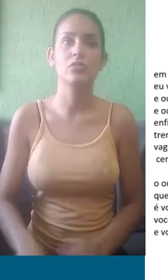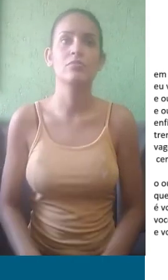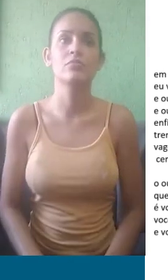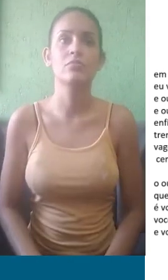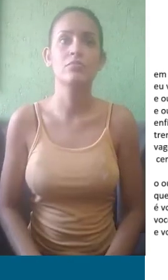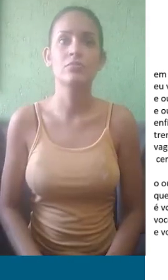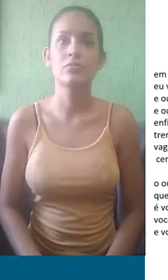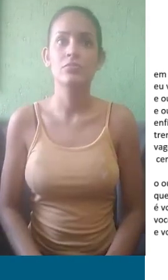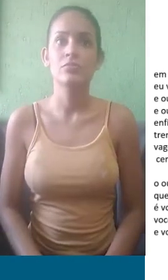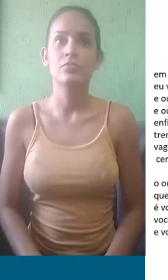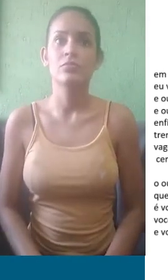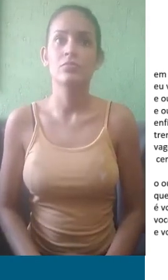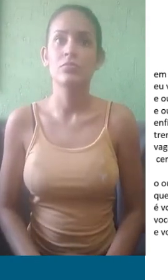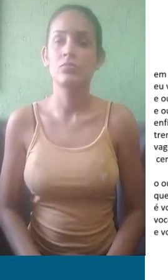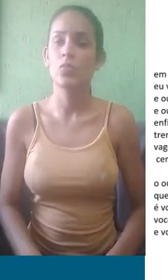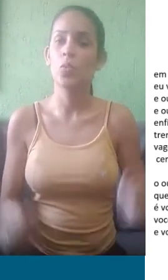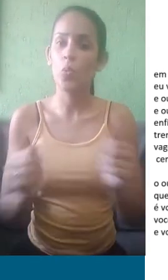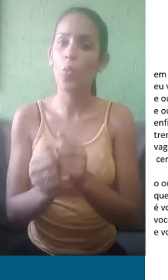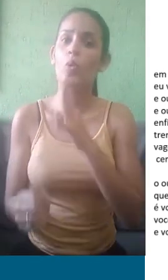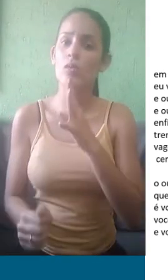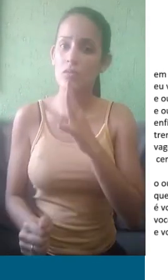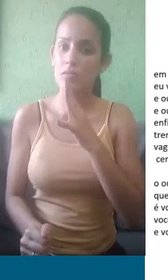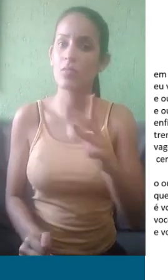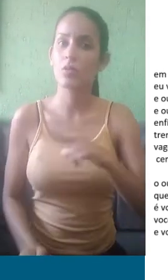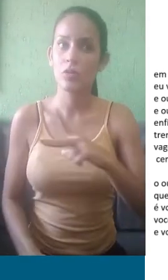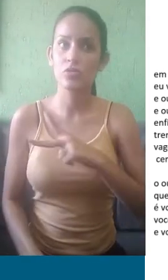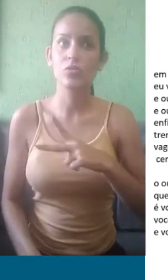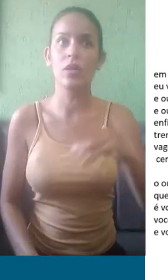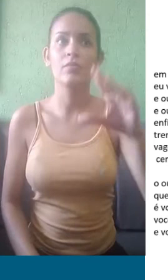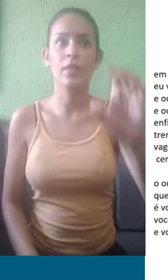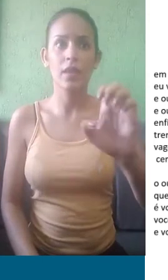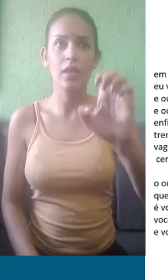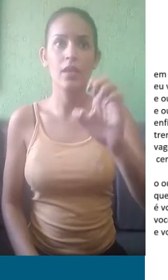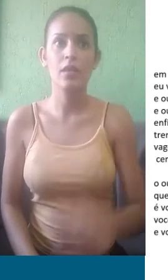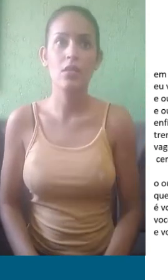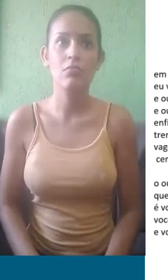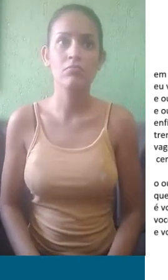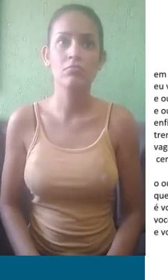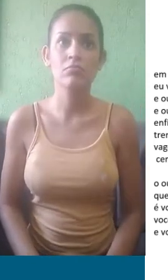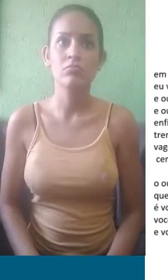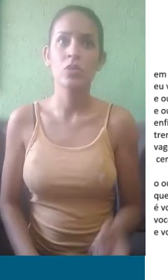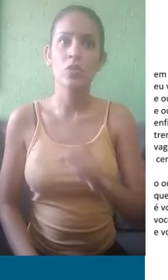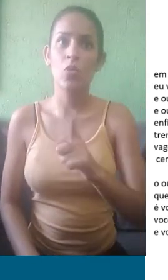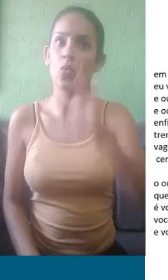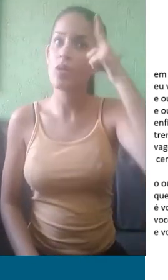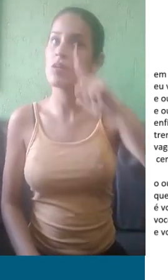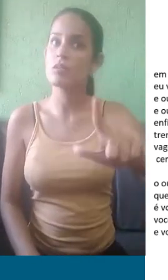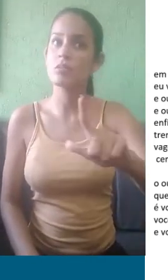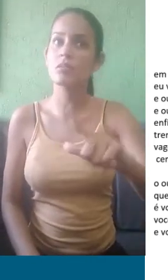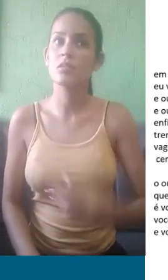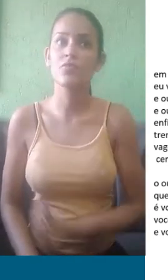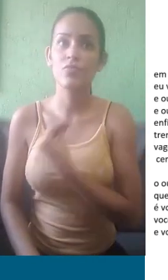vivenciar experiências de pertencimento. A questão nos solicita que identifiquemos como a busca pela